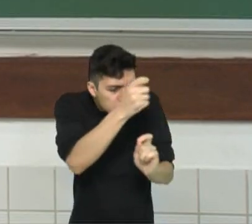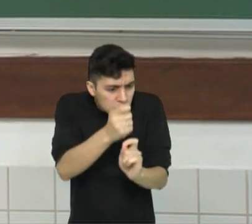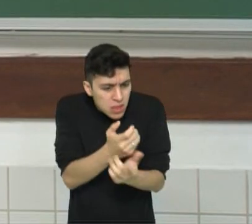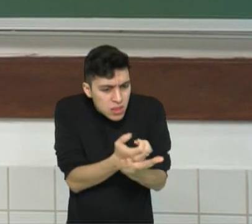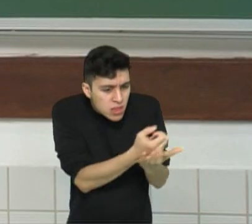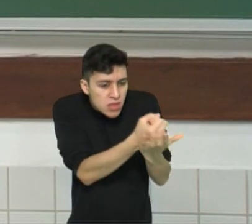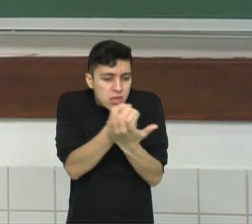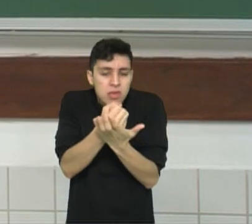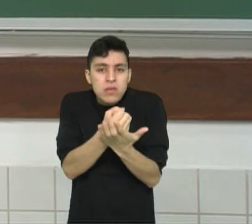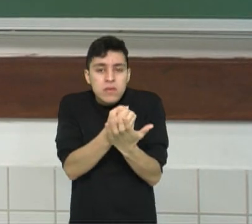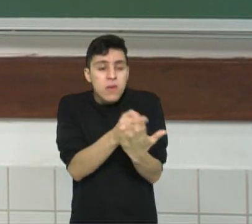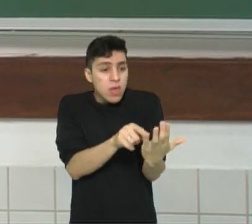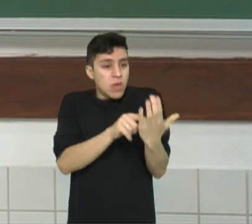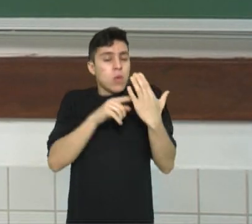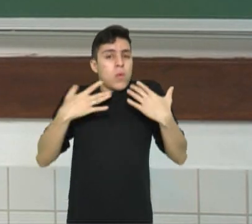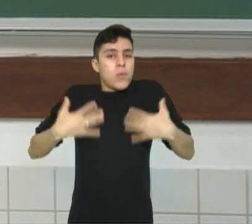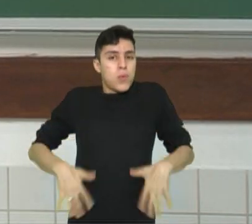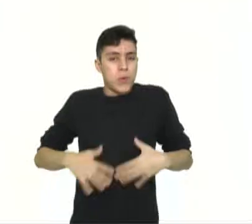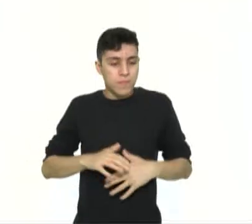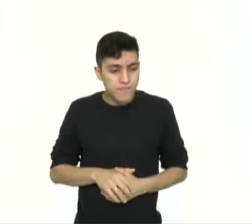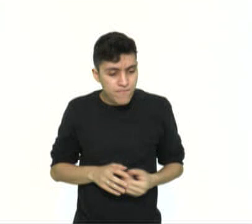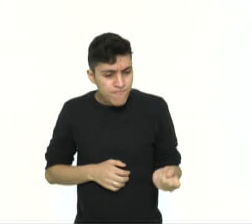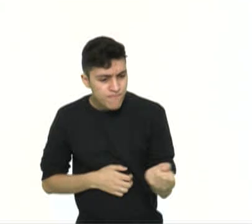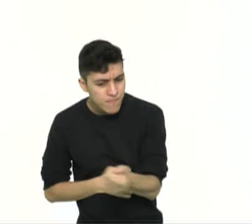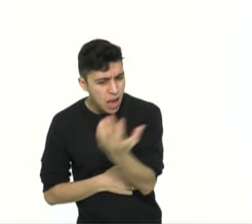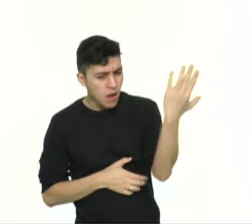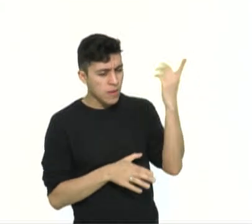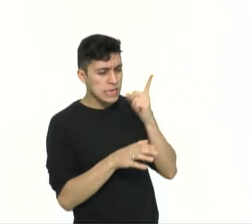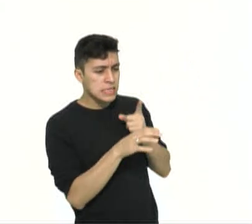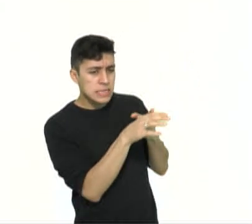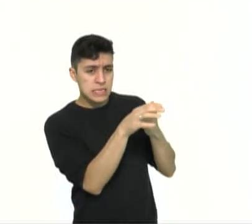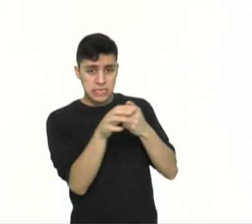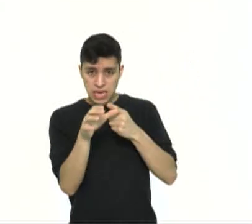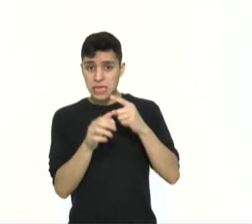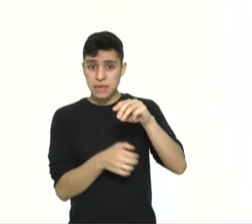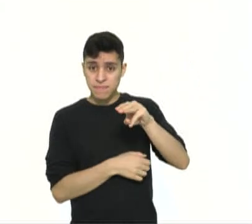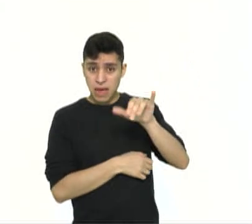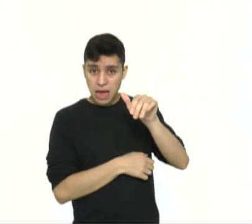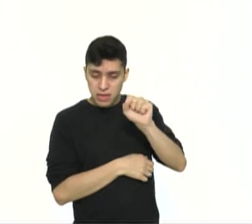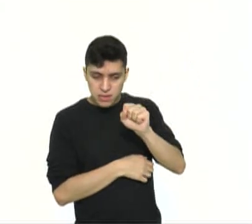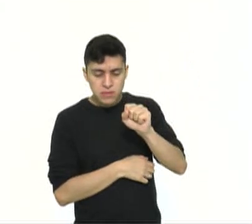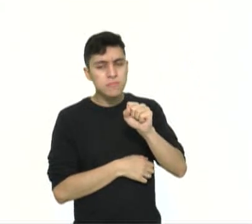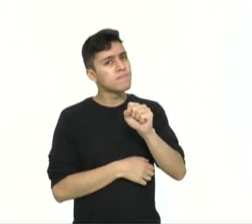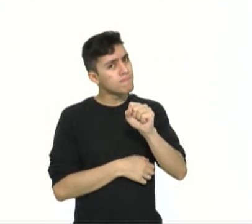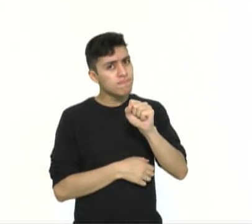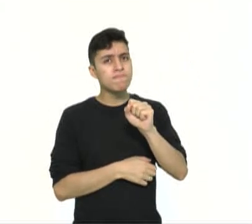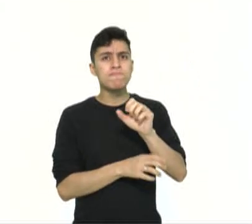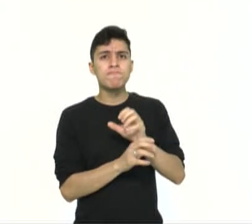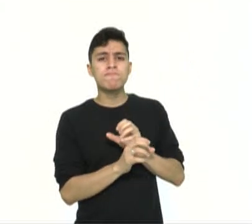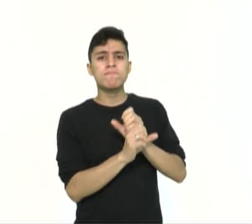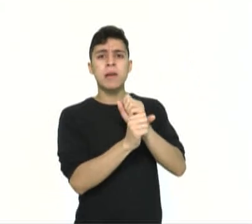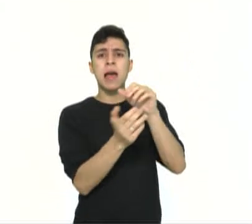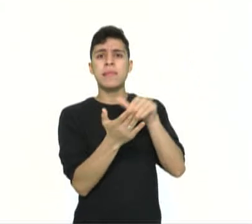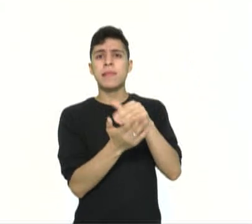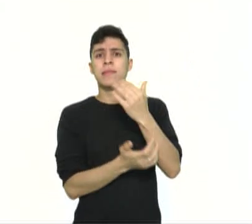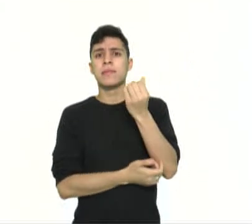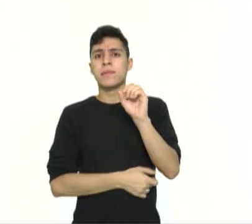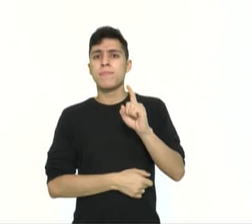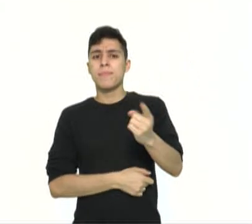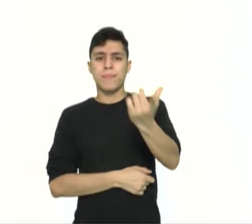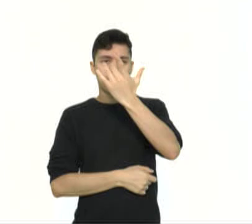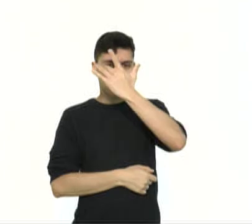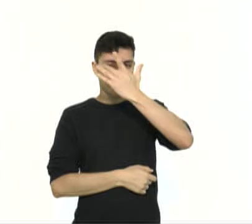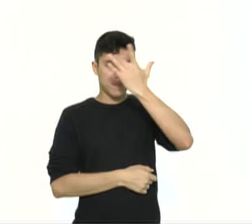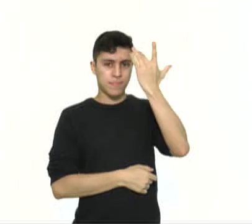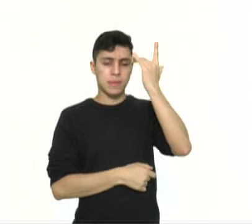gente? E algumas cidades maias, elas chegaram a abrigar até 60.000 pessoas.